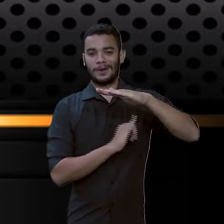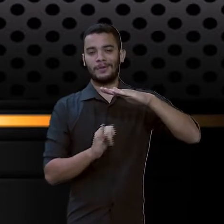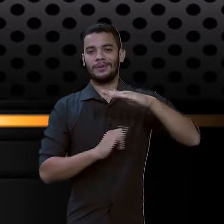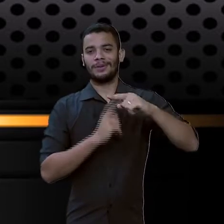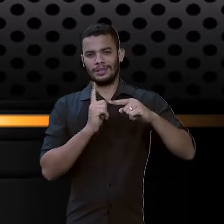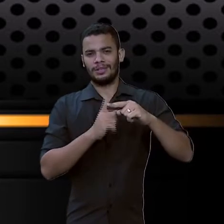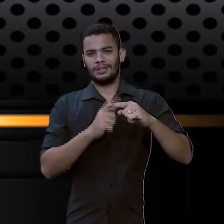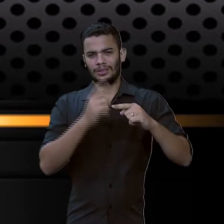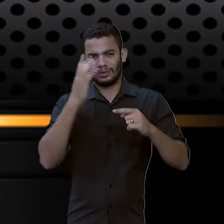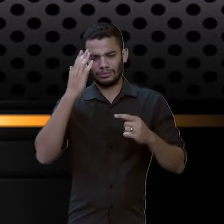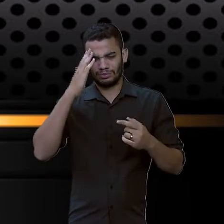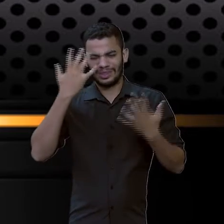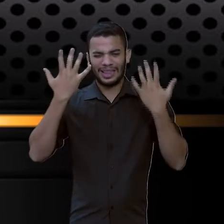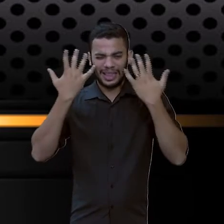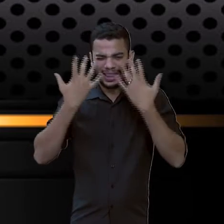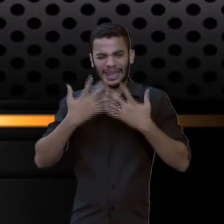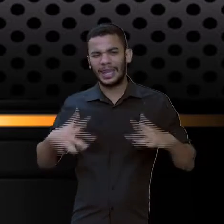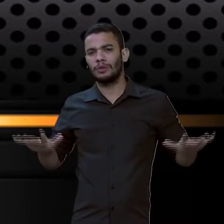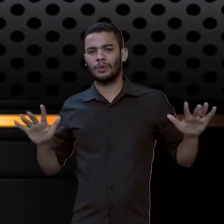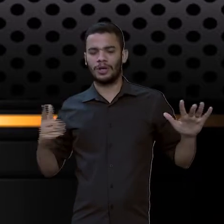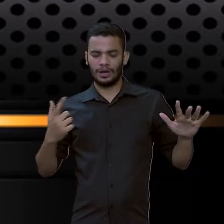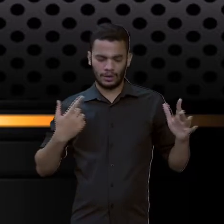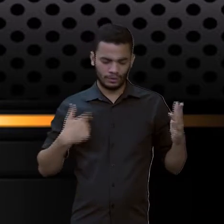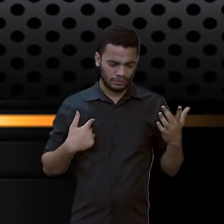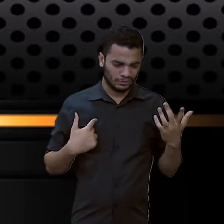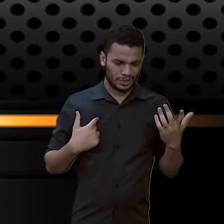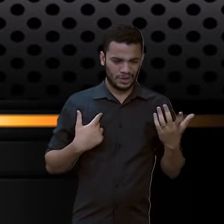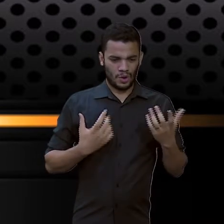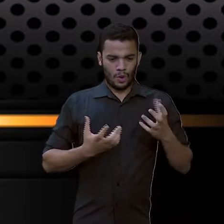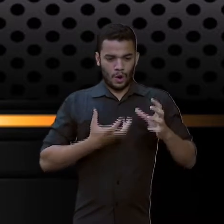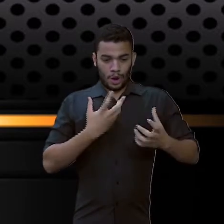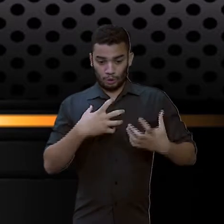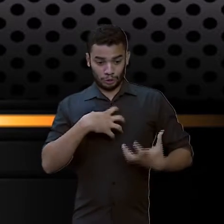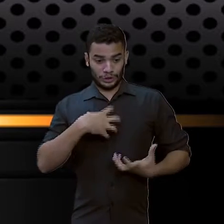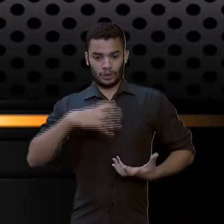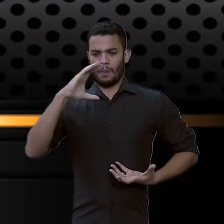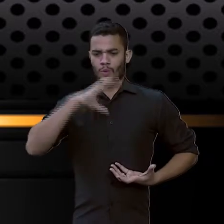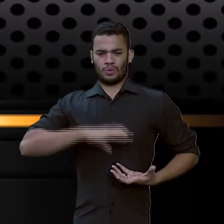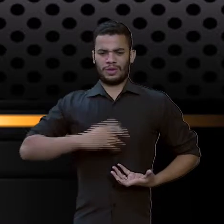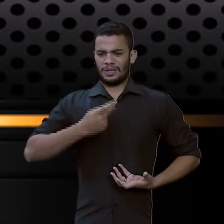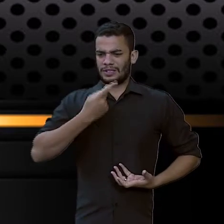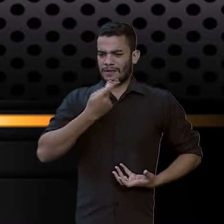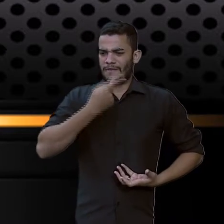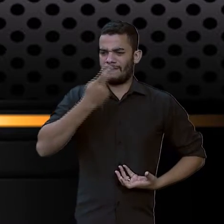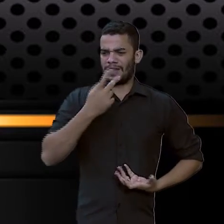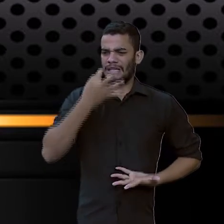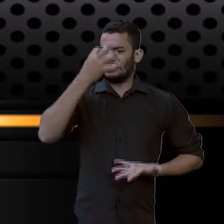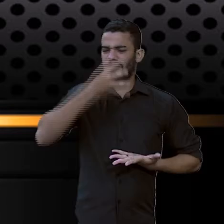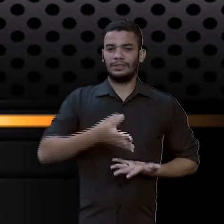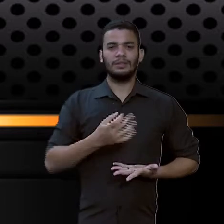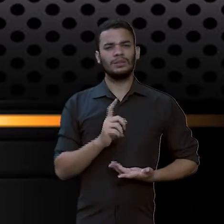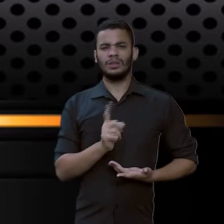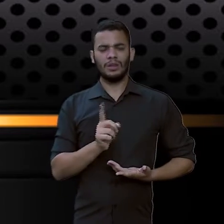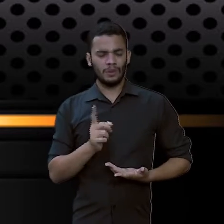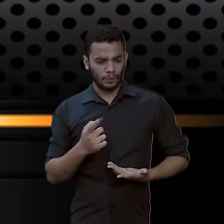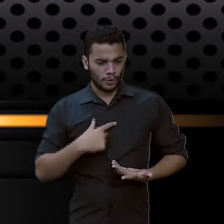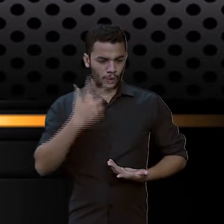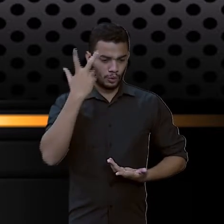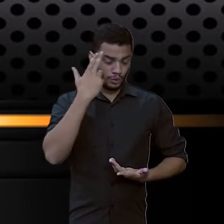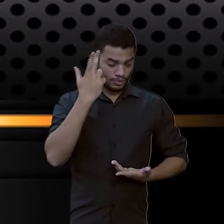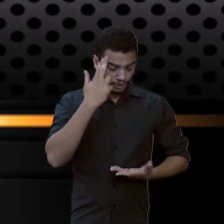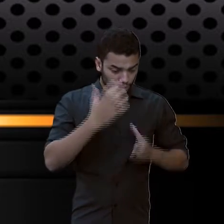linguagem informal, você não precisa se preocupar com o uso correto das normas gramaticais. Você poderá fazer o uso